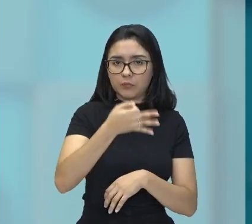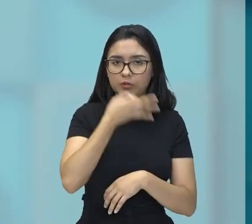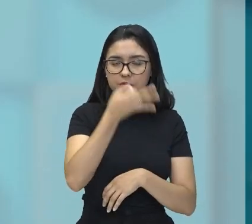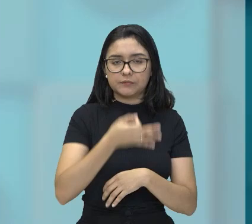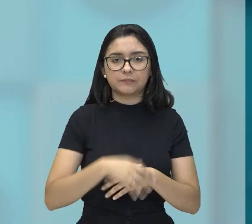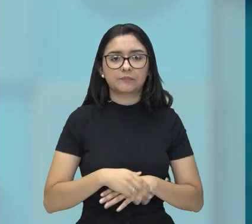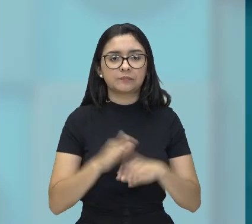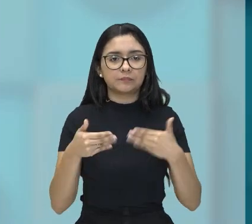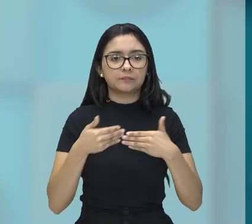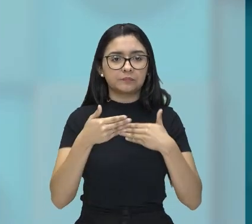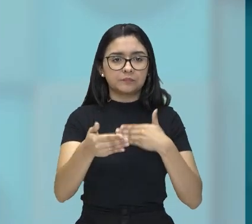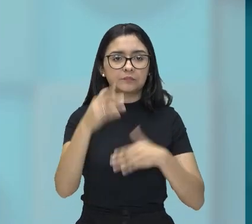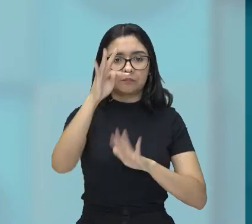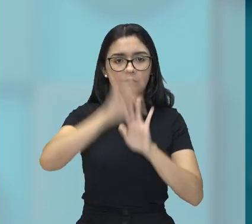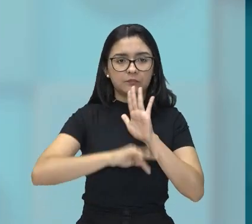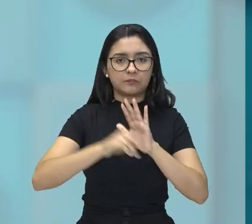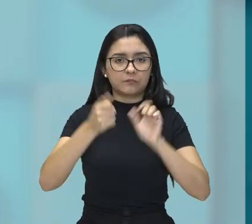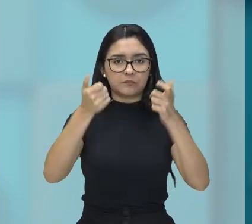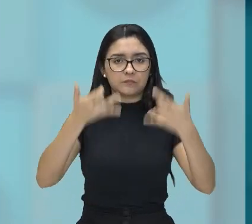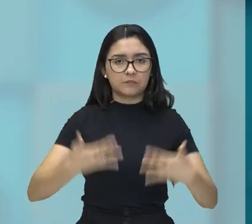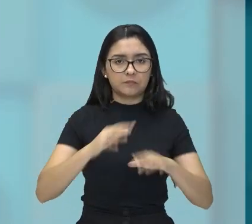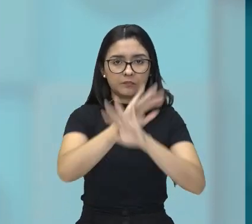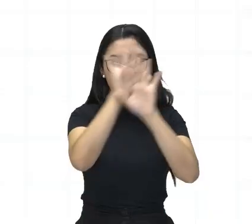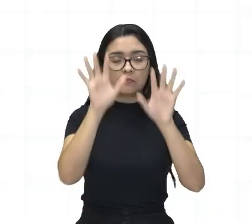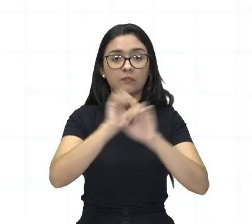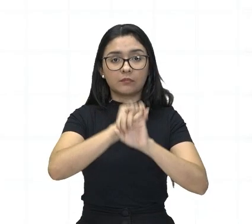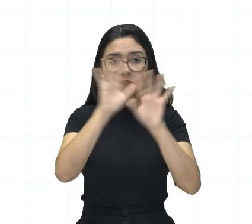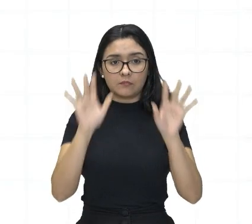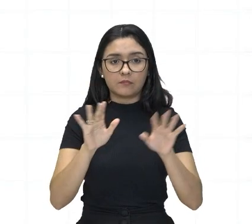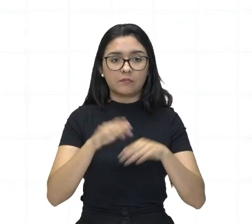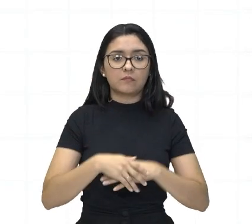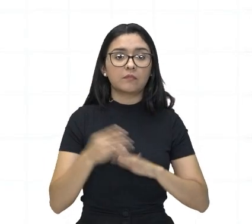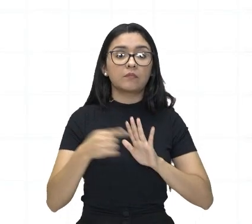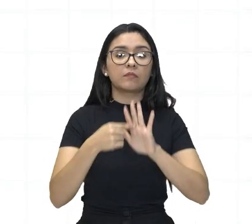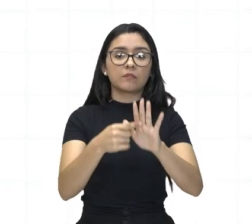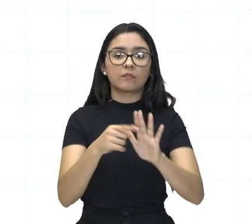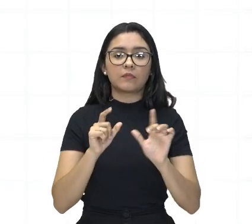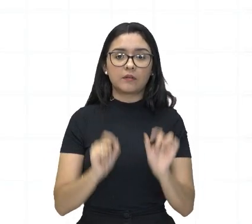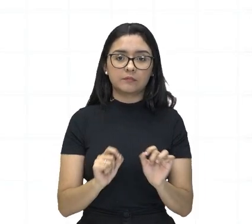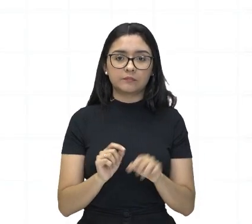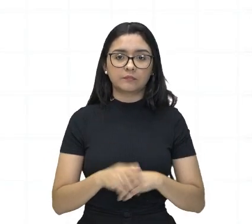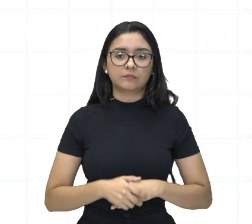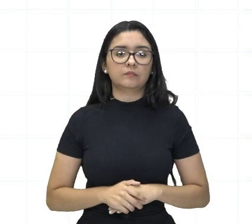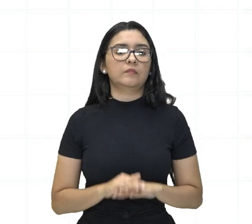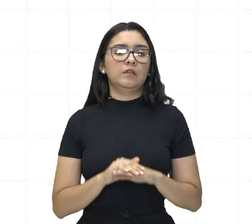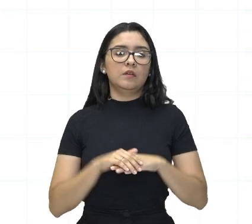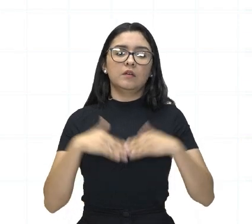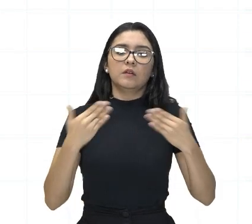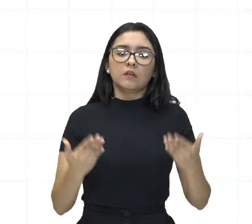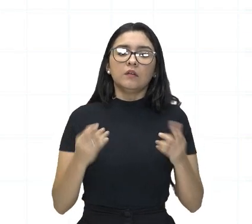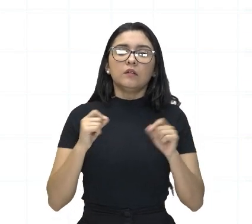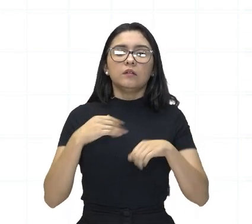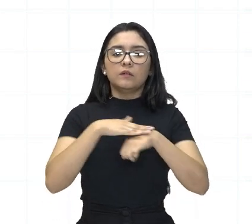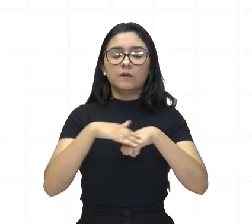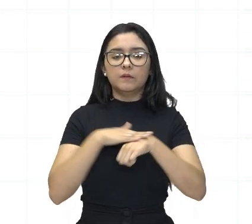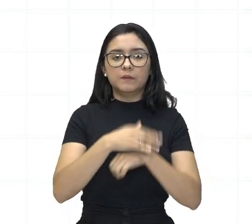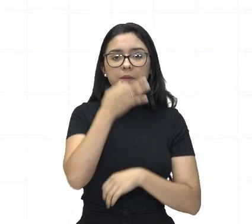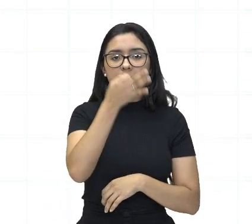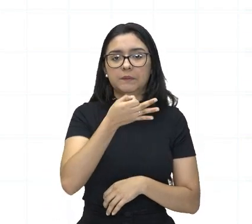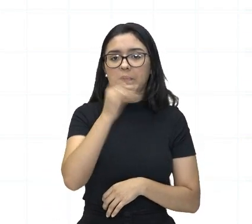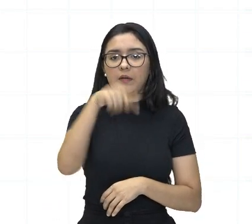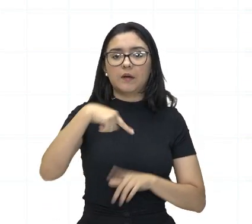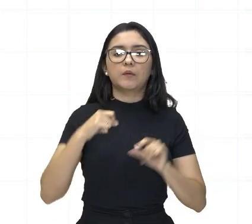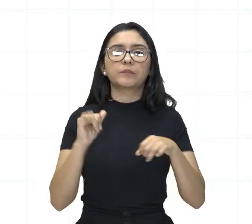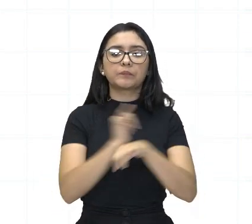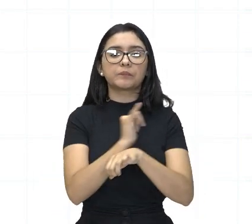argumentativa, vamos ao texto que vai explicitar isso para a gente, colocando aí para vocês. Olha só. A conversa argumentativa é uma forma